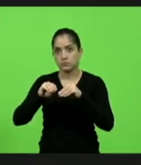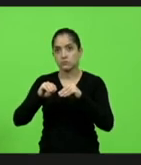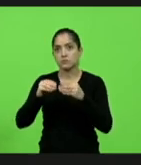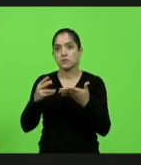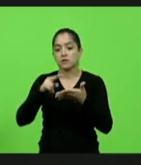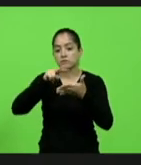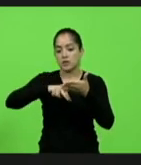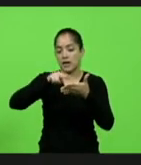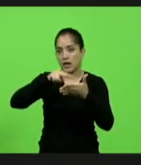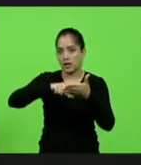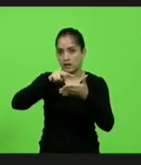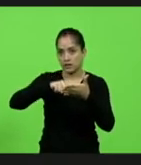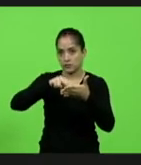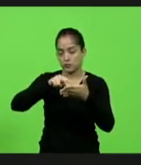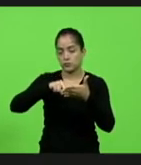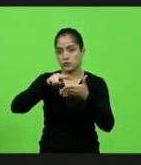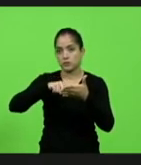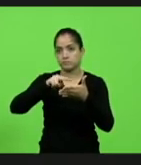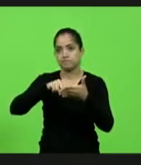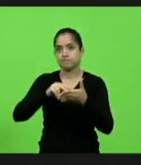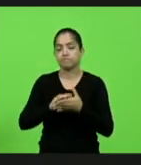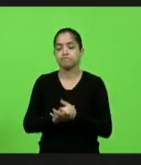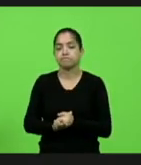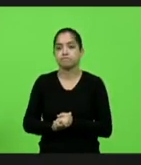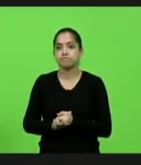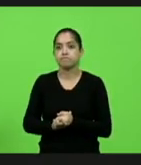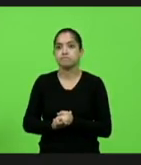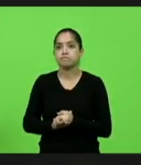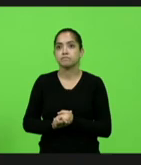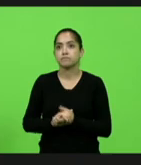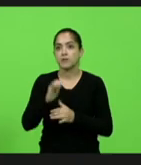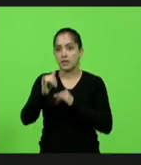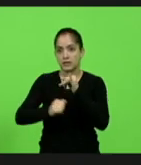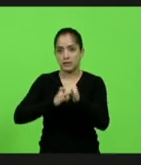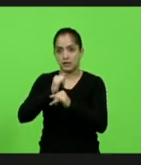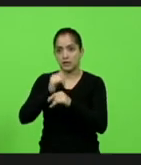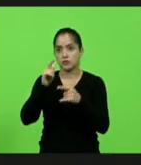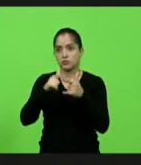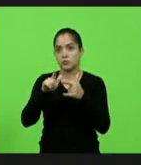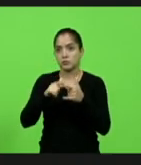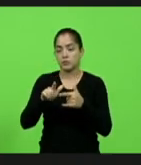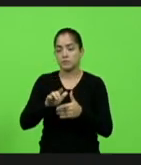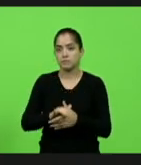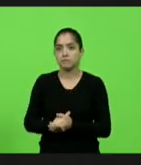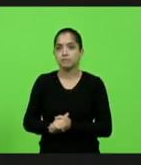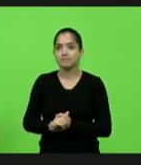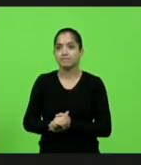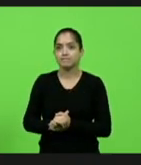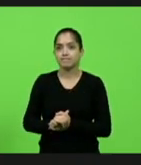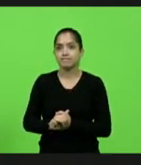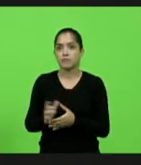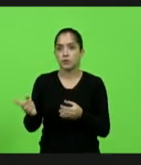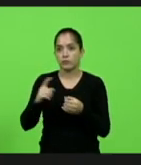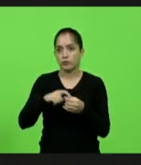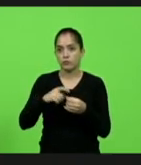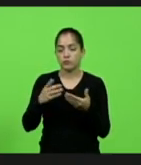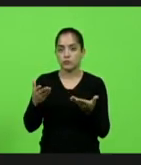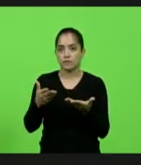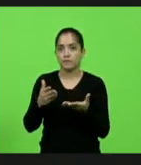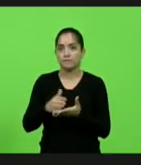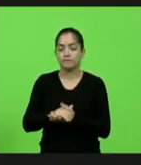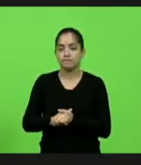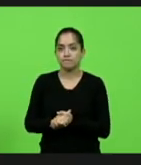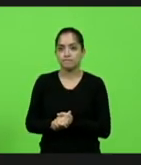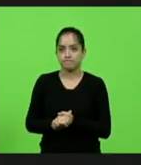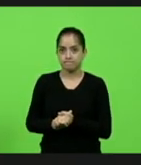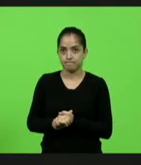que talvez não trave a internet. Caiu? Caiu? Alô? Oi? Oi? Oi, oi. Voltou? Agora voltou. O microfone